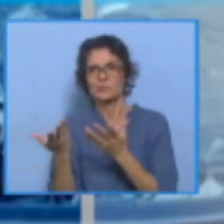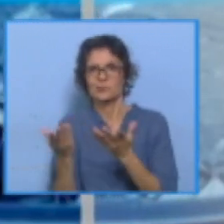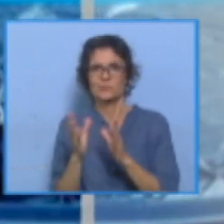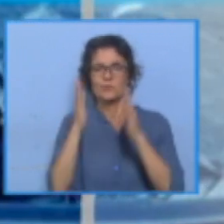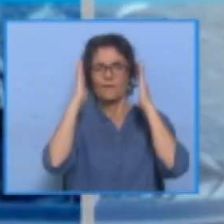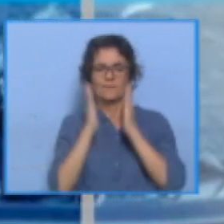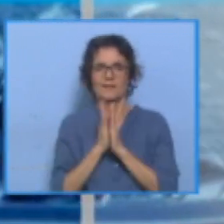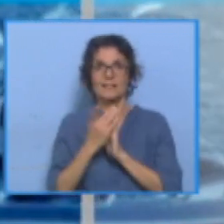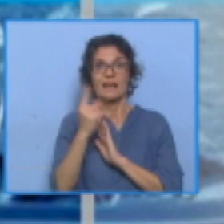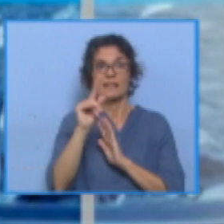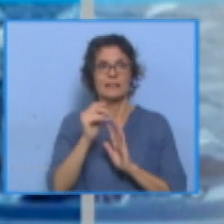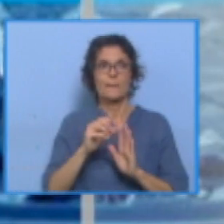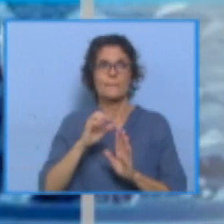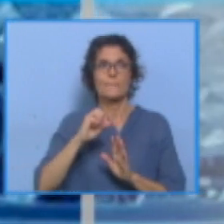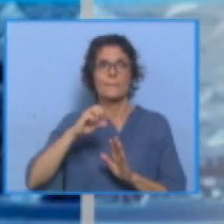outro lado, Aura Miguel,